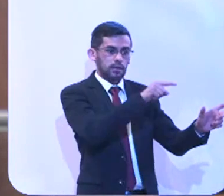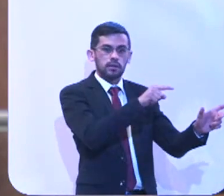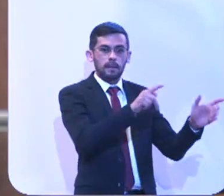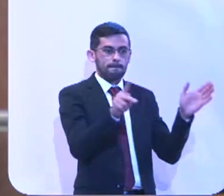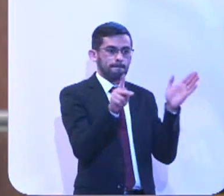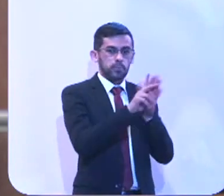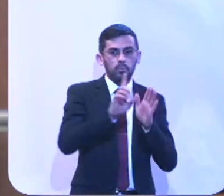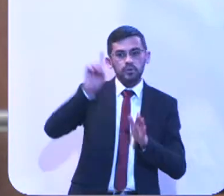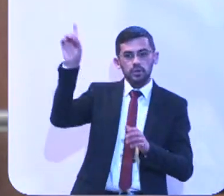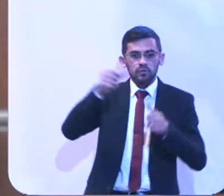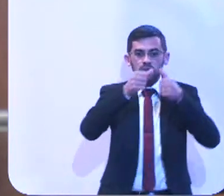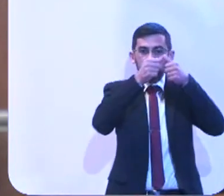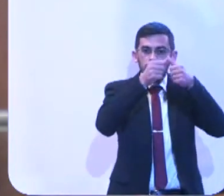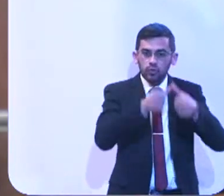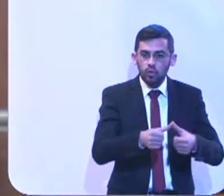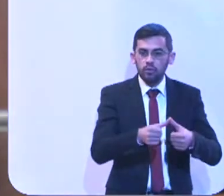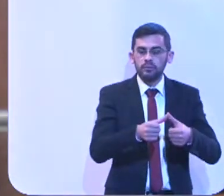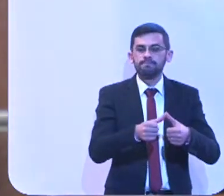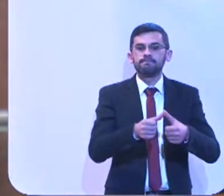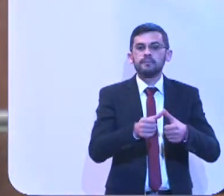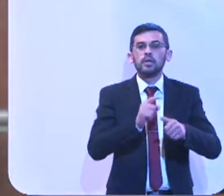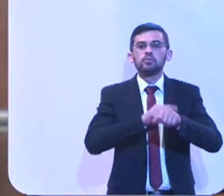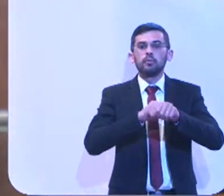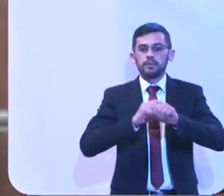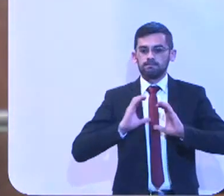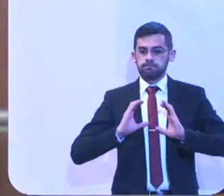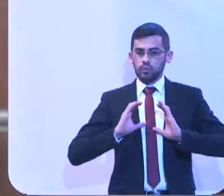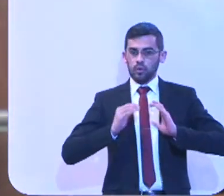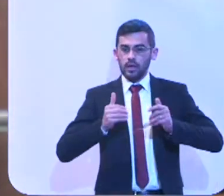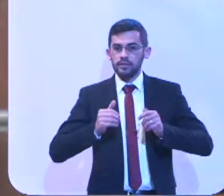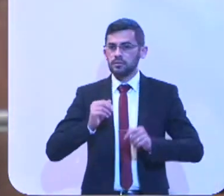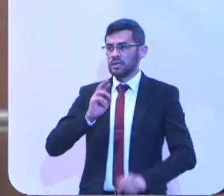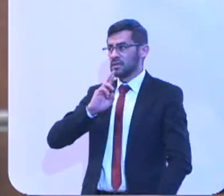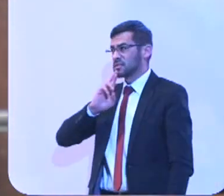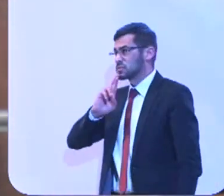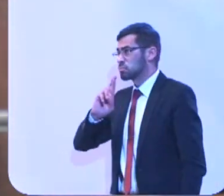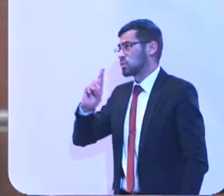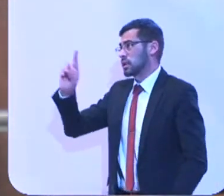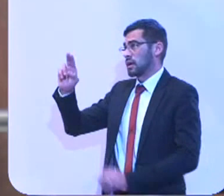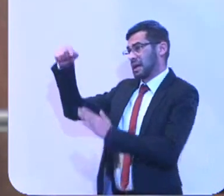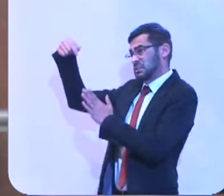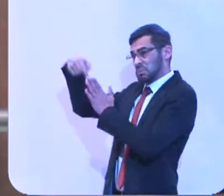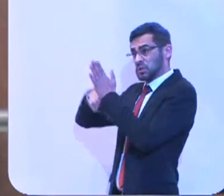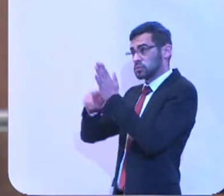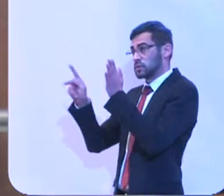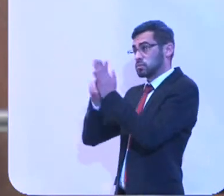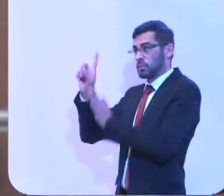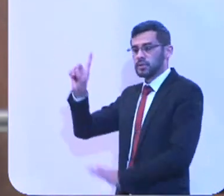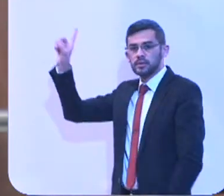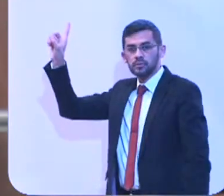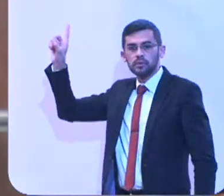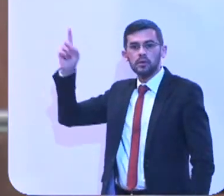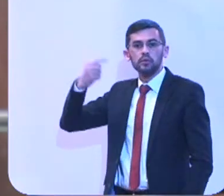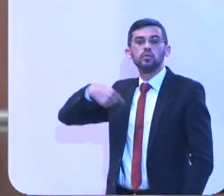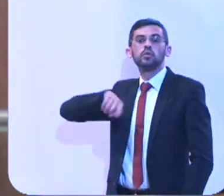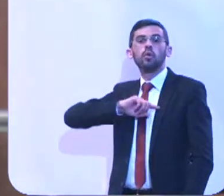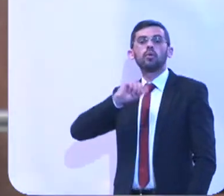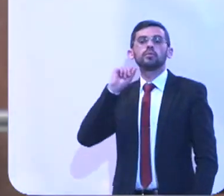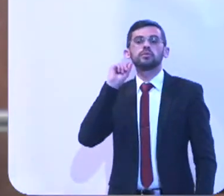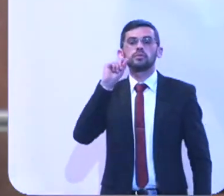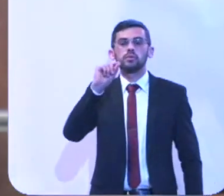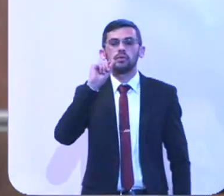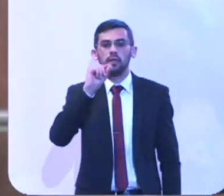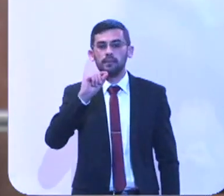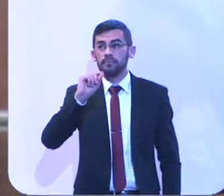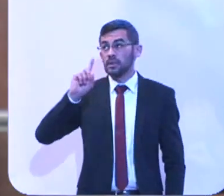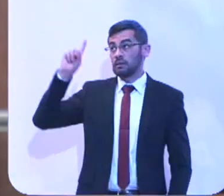ficou. Quando temos coragem de responder às perguntas do Senhor que nos incomodam, somos levados por